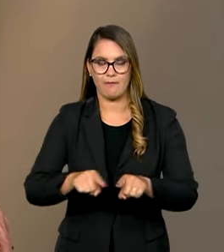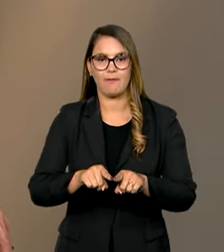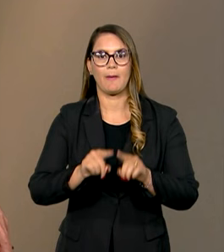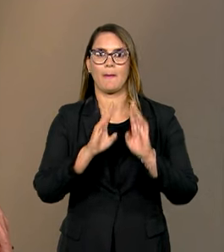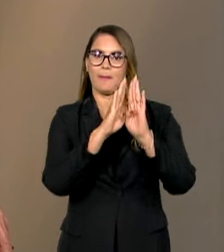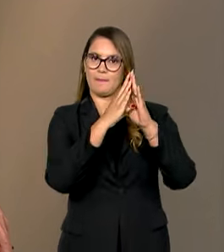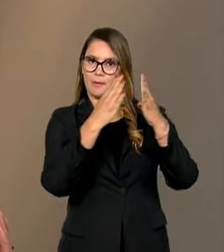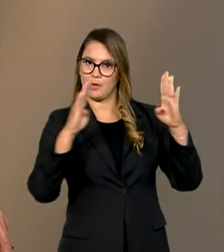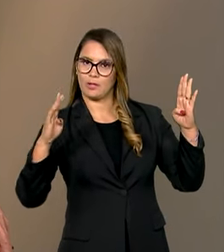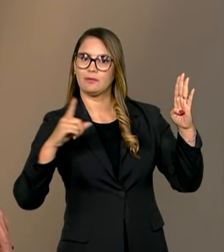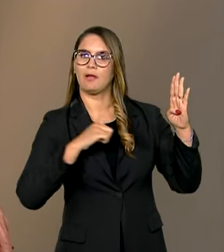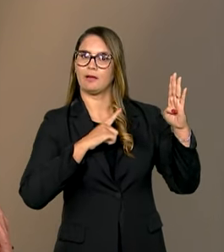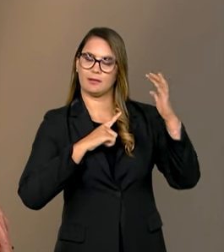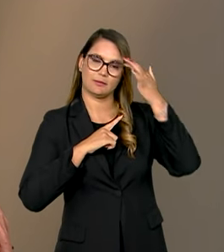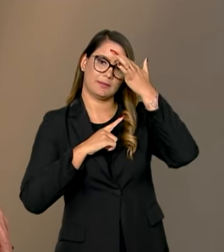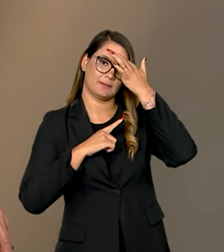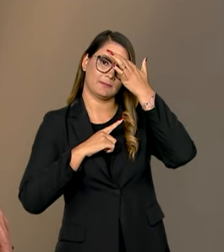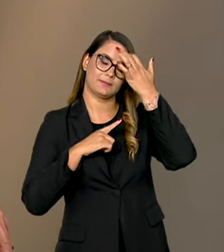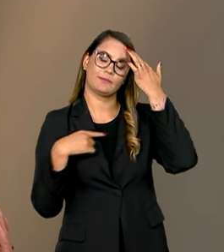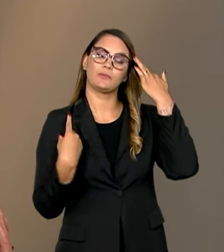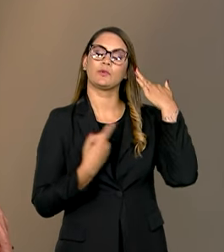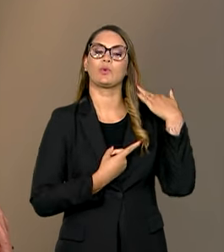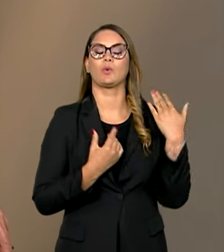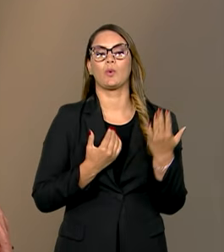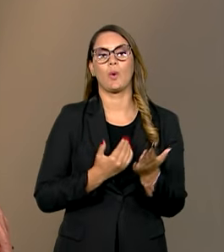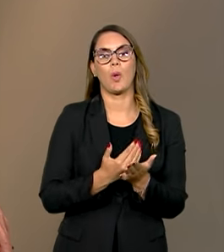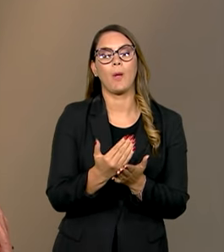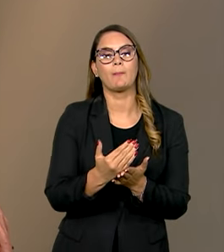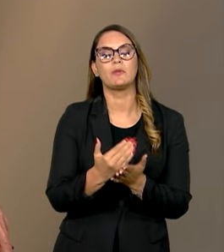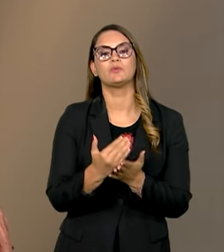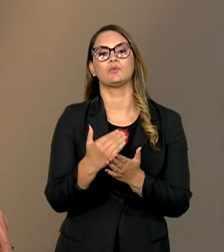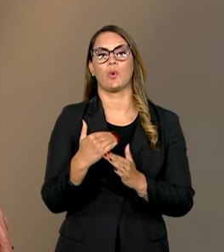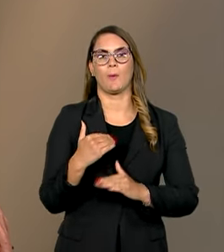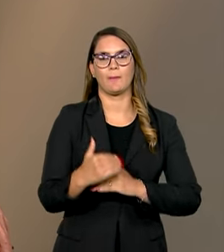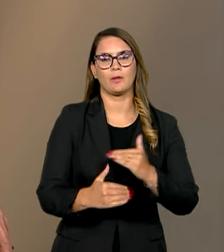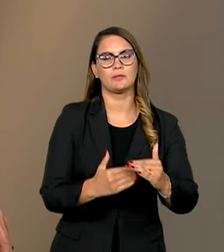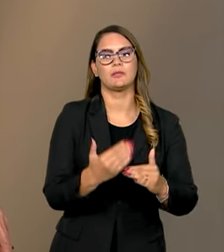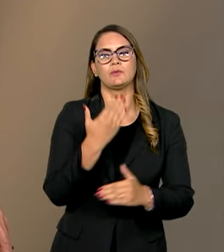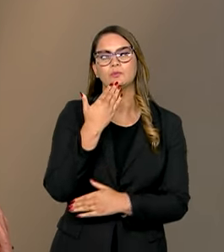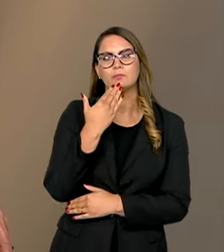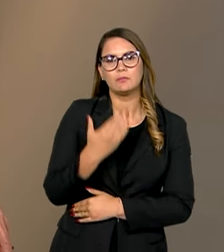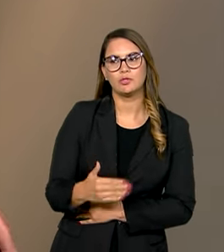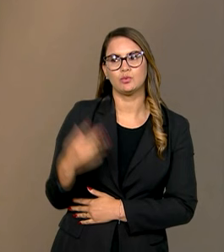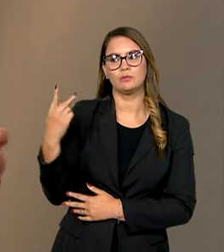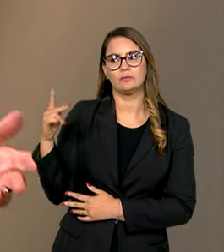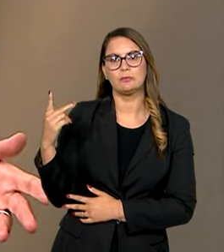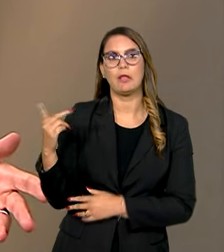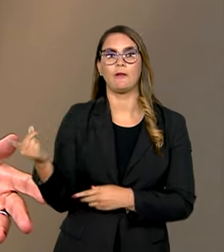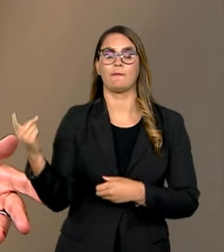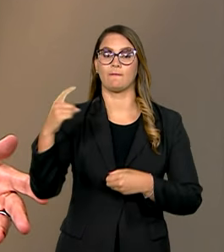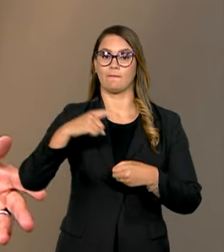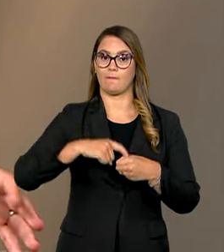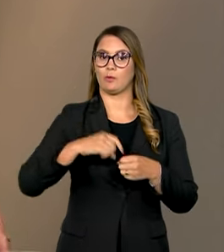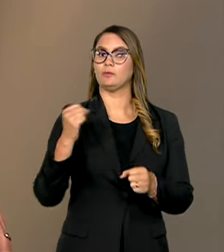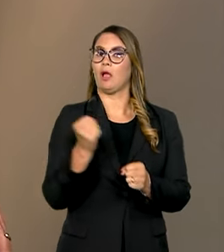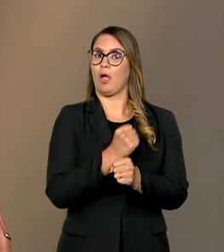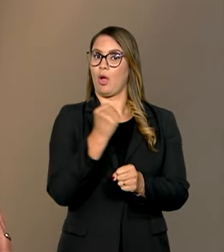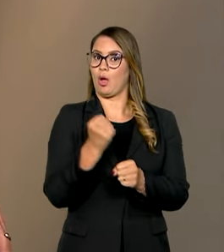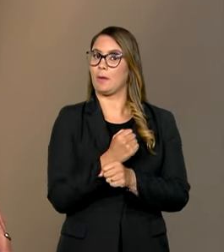biblioteca. A gente já iniciou o processo também com o pedido dele de que a gente deveria retomar as obras,